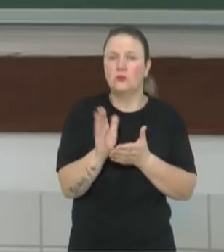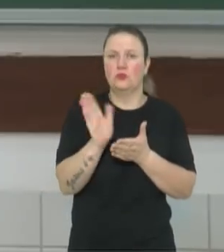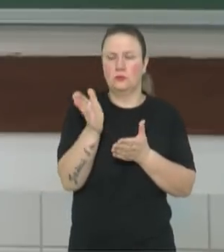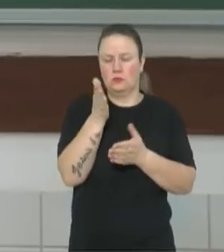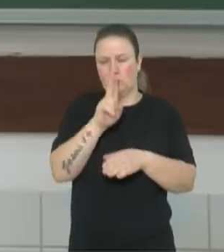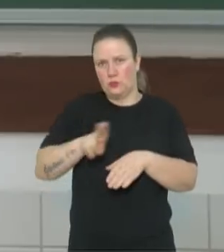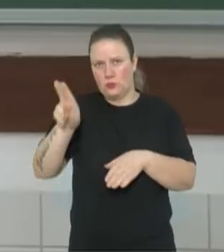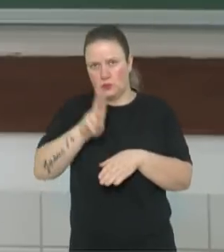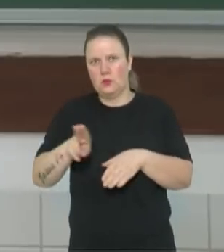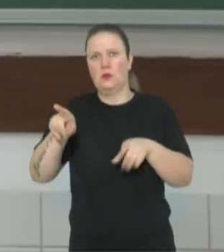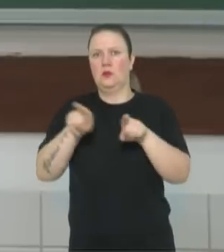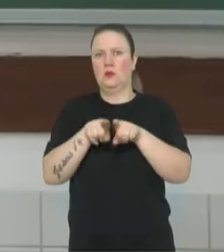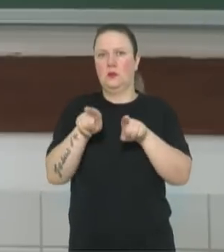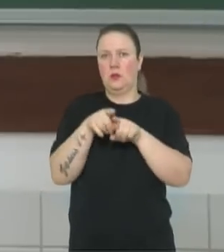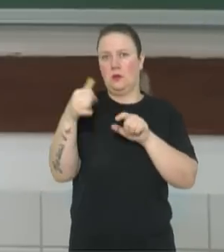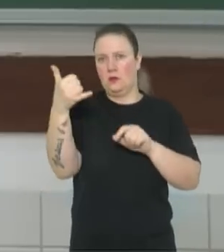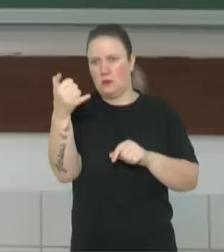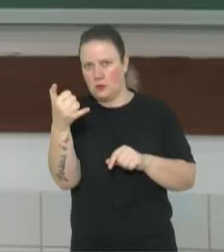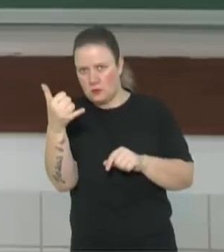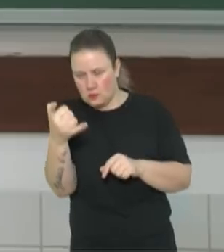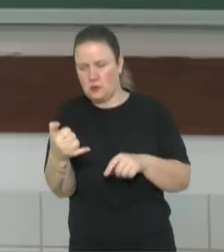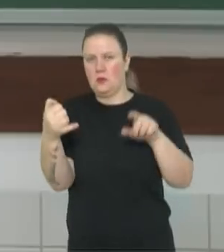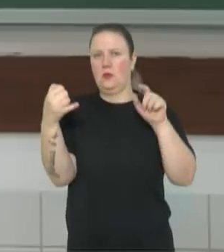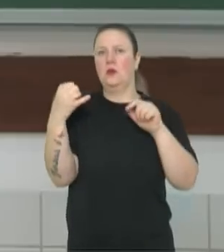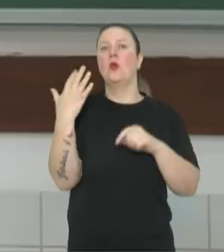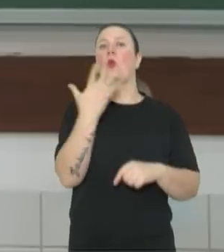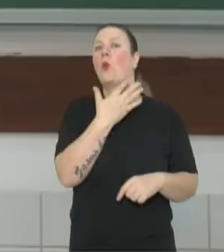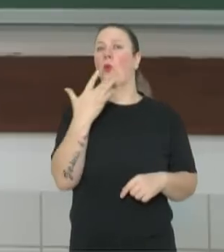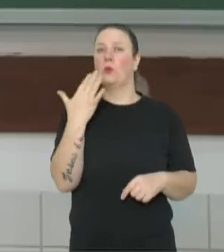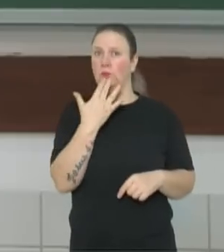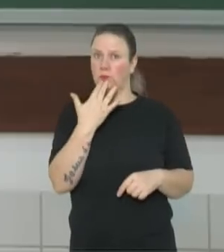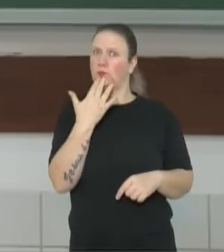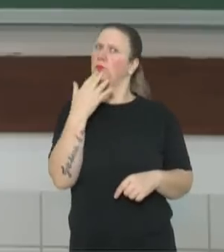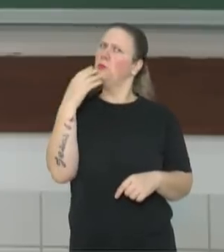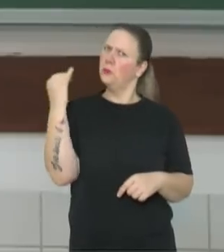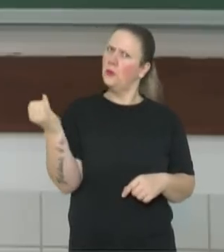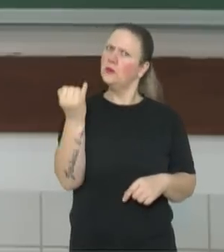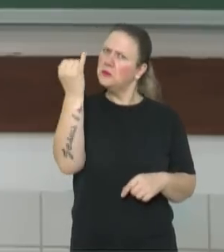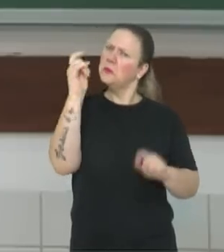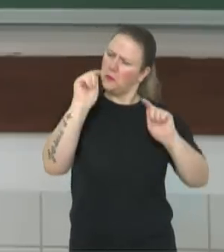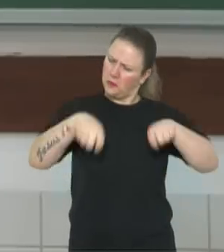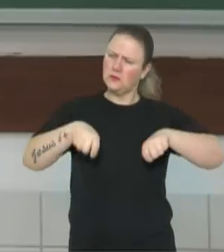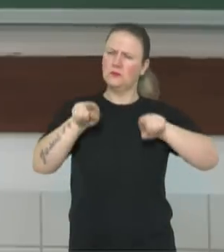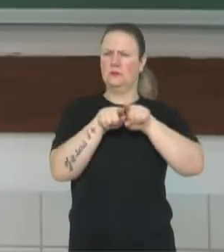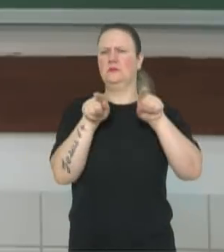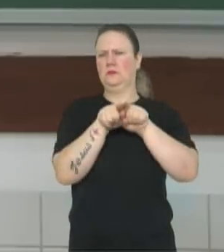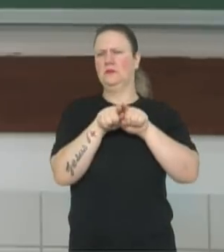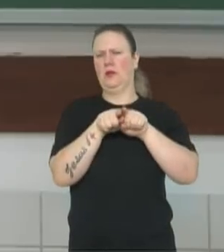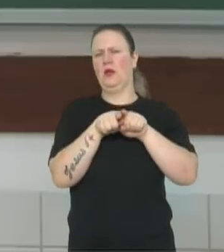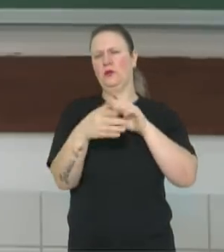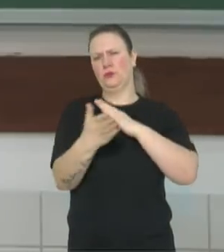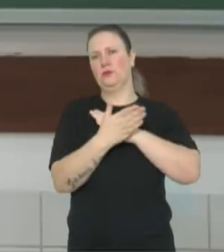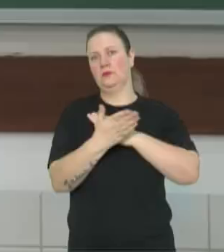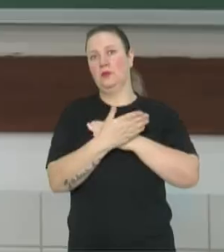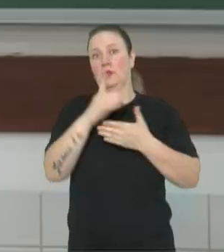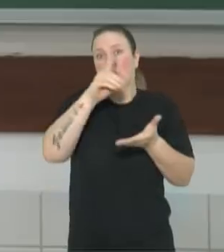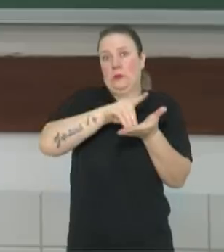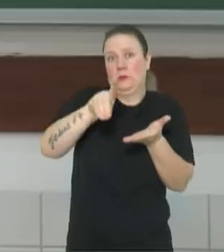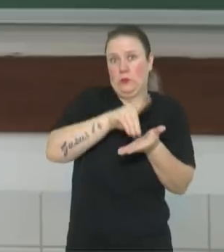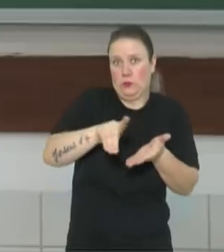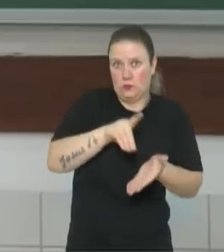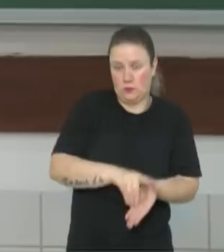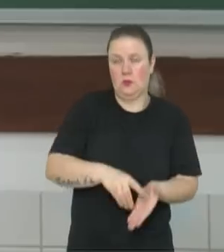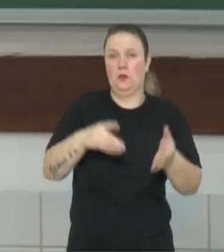dicionário. Pega a sua caneta, se você tiver uma caneta colorida, é bom que use, senão não tem problema. O dicionário é bom que esteja aí do seu